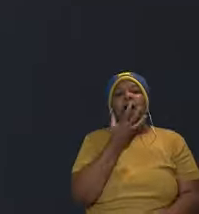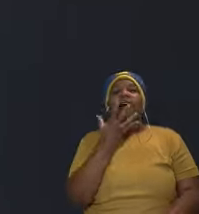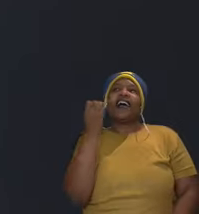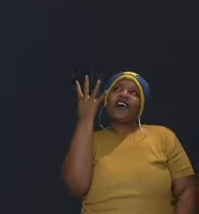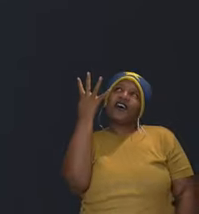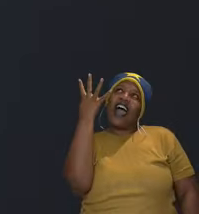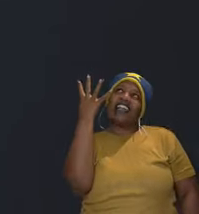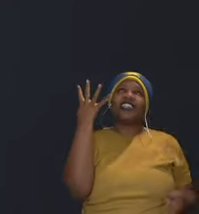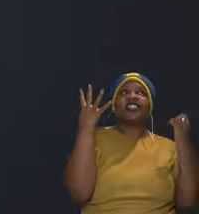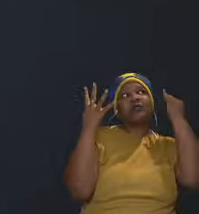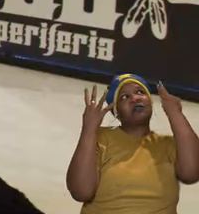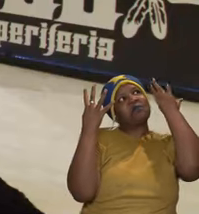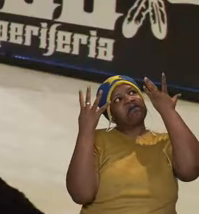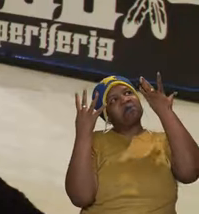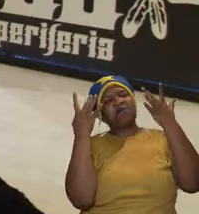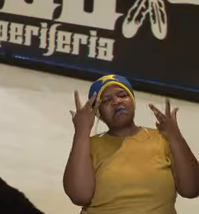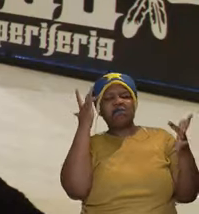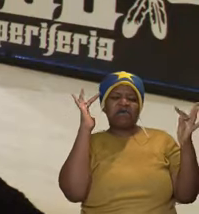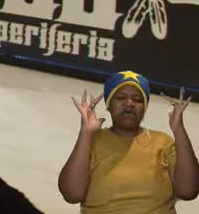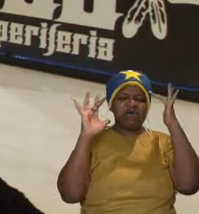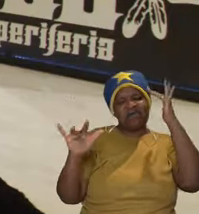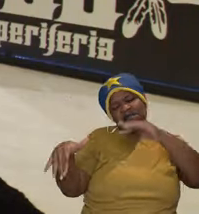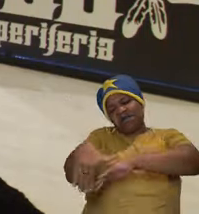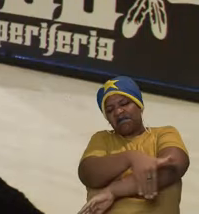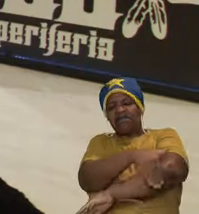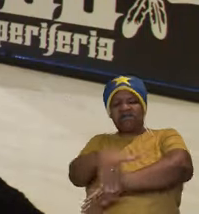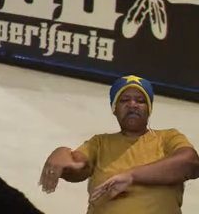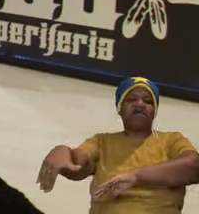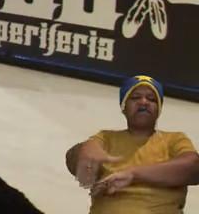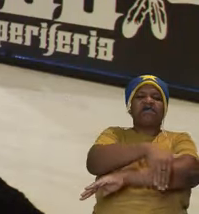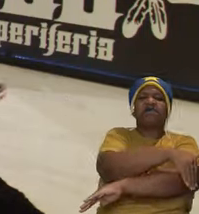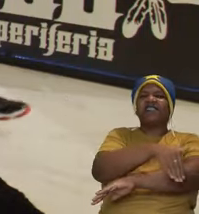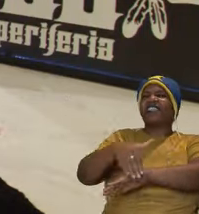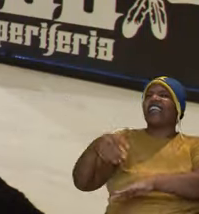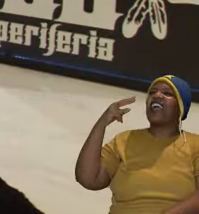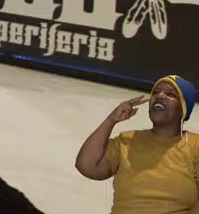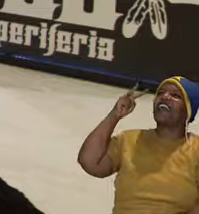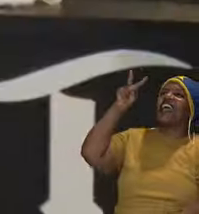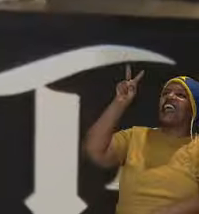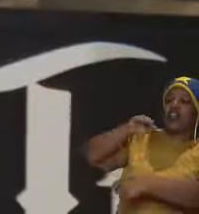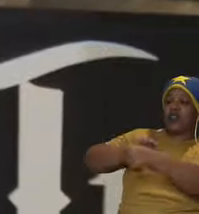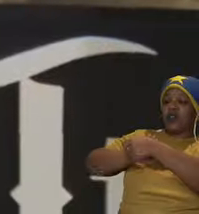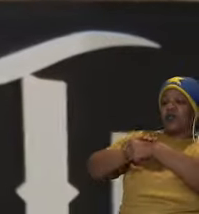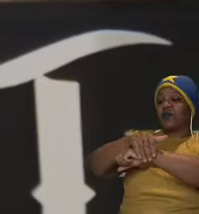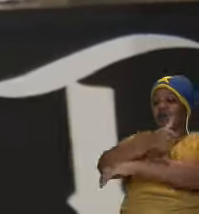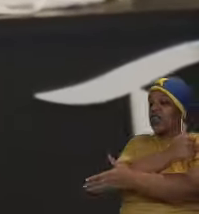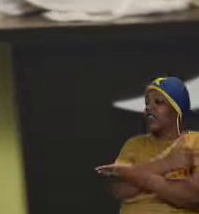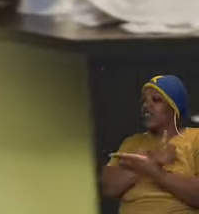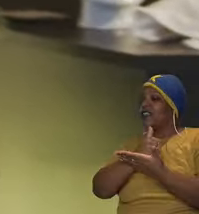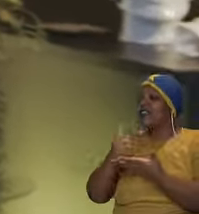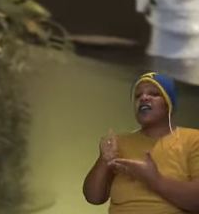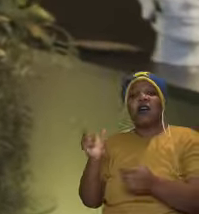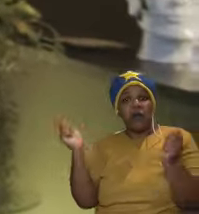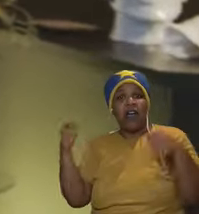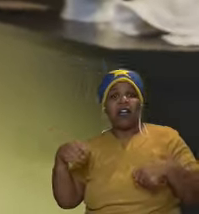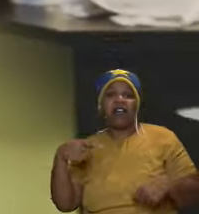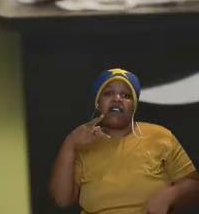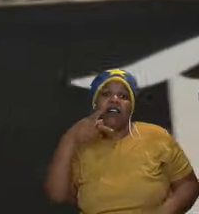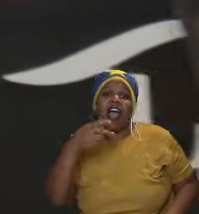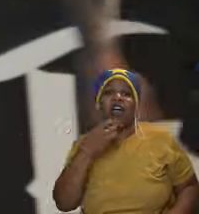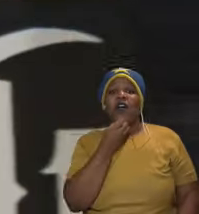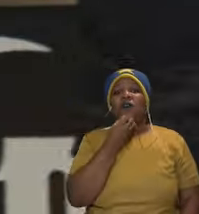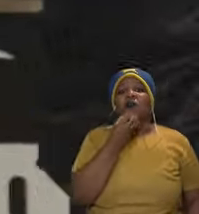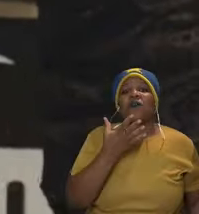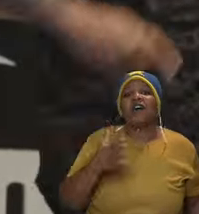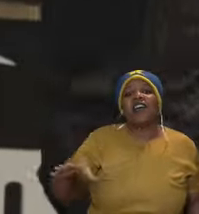eu tomei sem noção. Tô na rua, pimba, pra ver a noite passar. Molequinho pode pá, quando essa boa